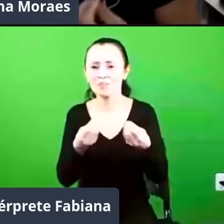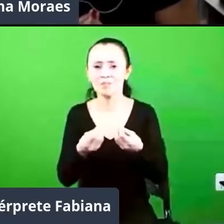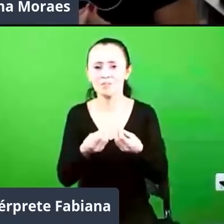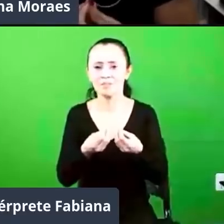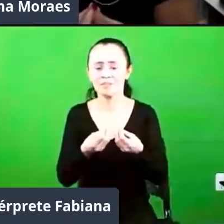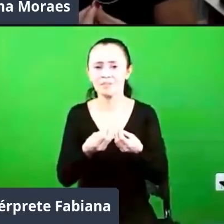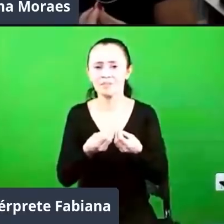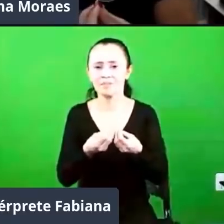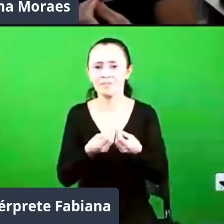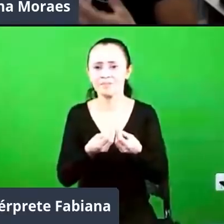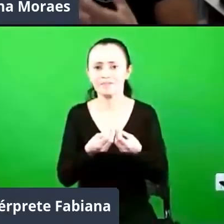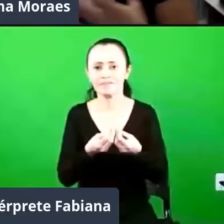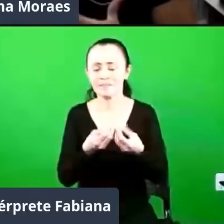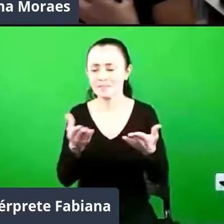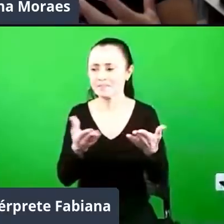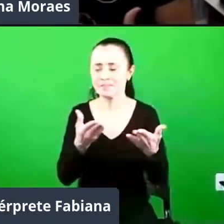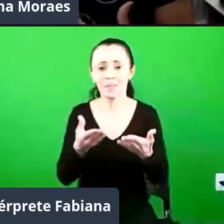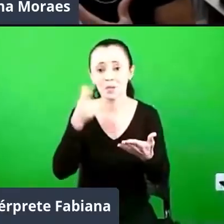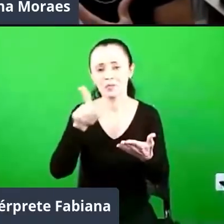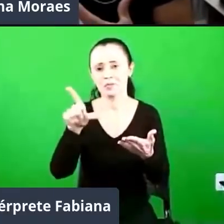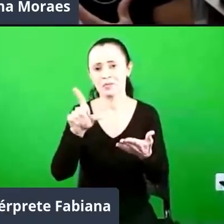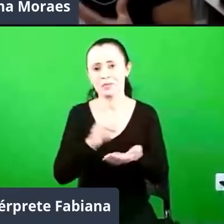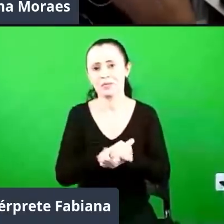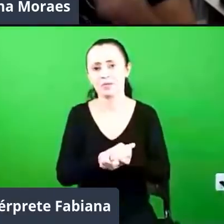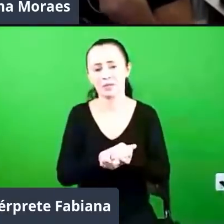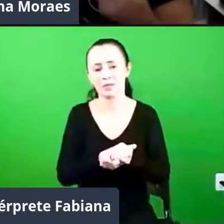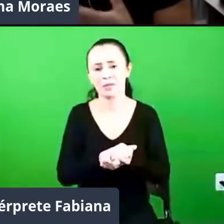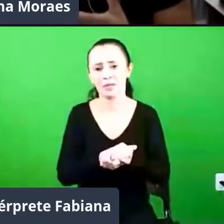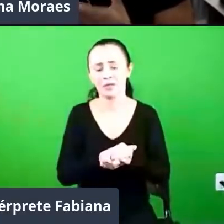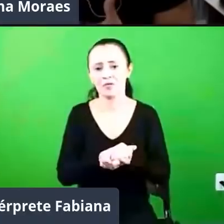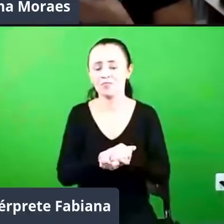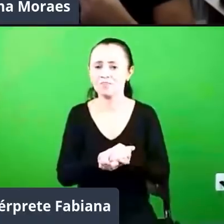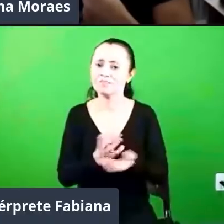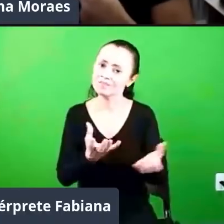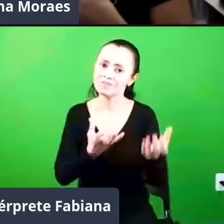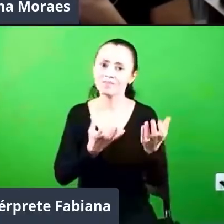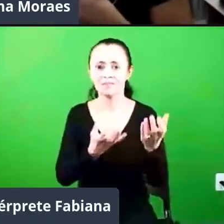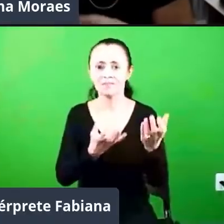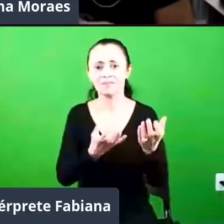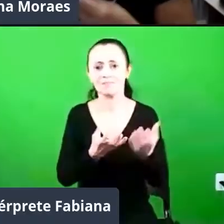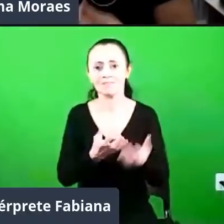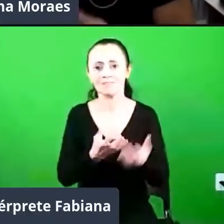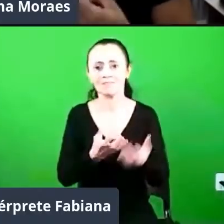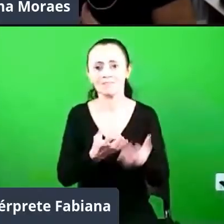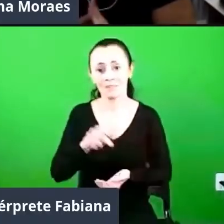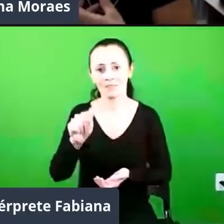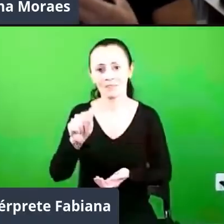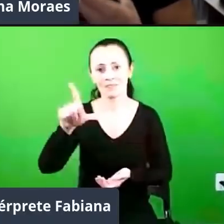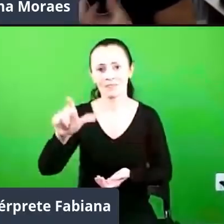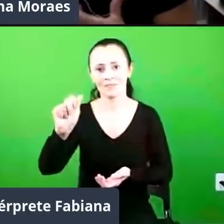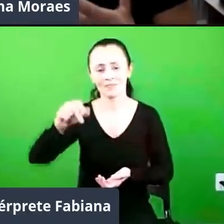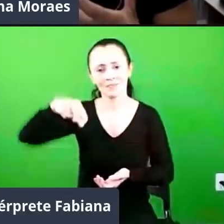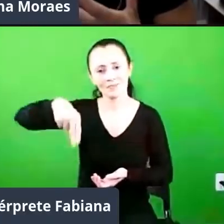esse ponto, né? E eu queria, assim, ouvir da professora Lana como que